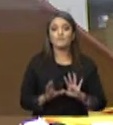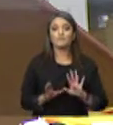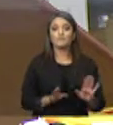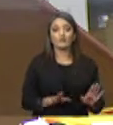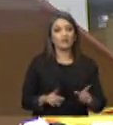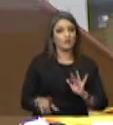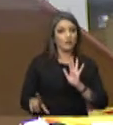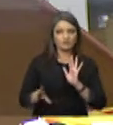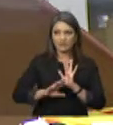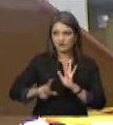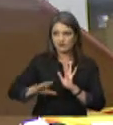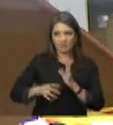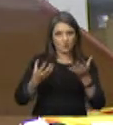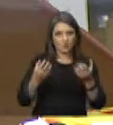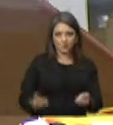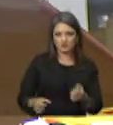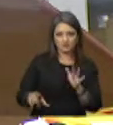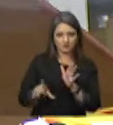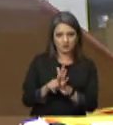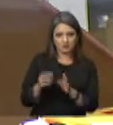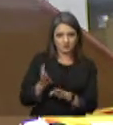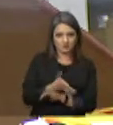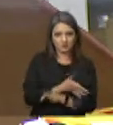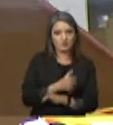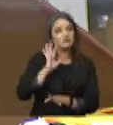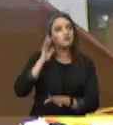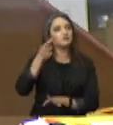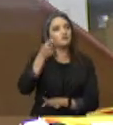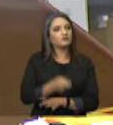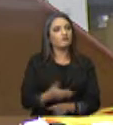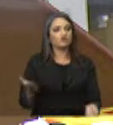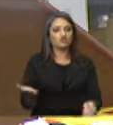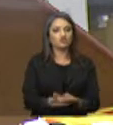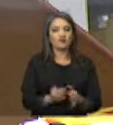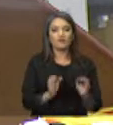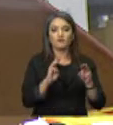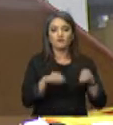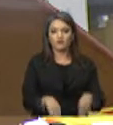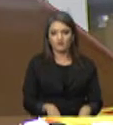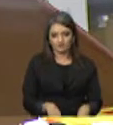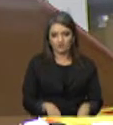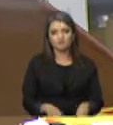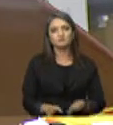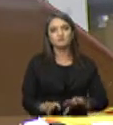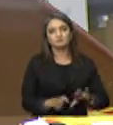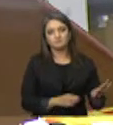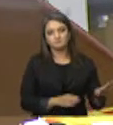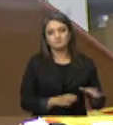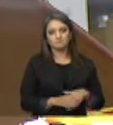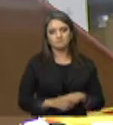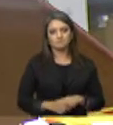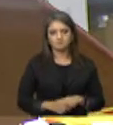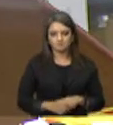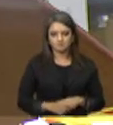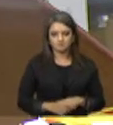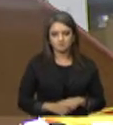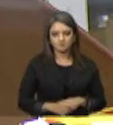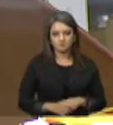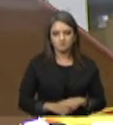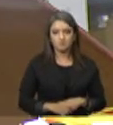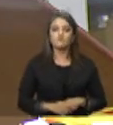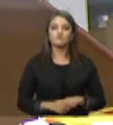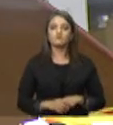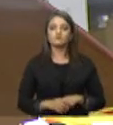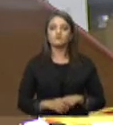fora do alcance da retroação sentenças condenatórias transitadas em julgado antes do advento da lei 14.232